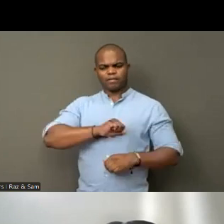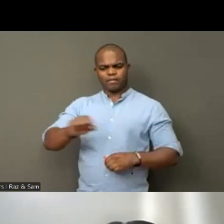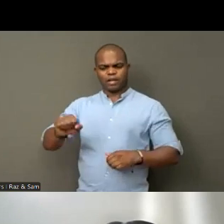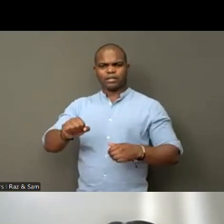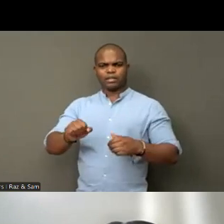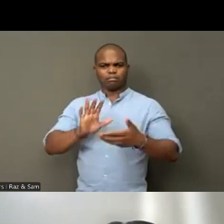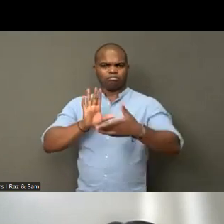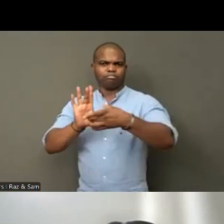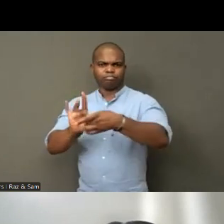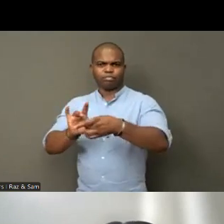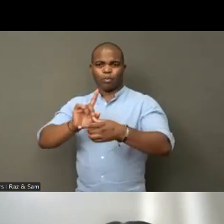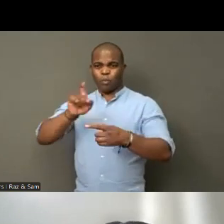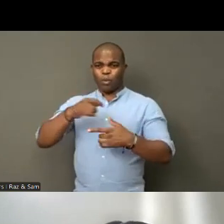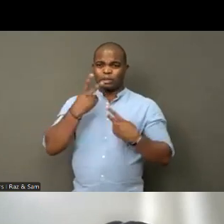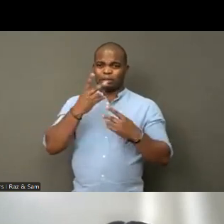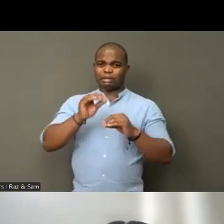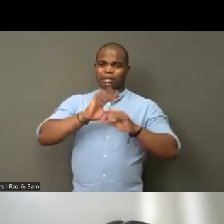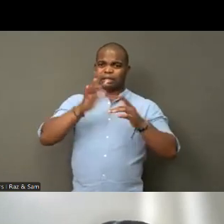que apresentou?